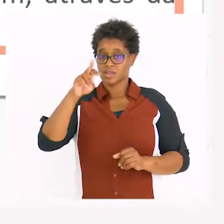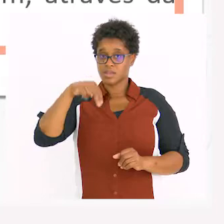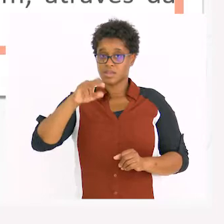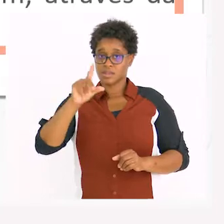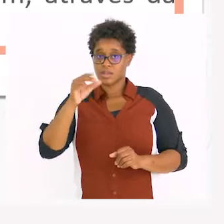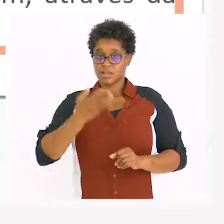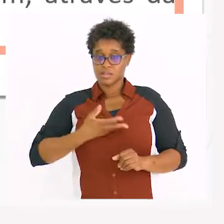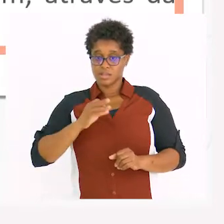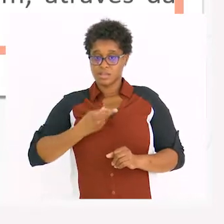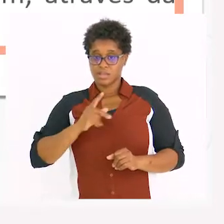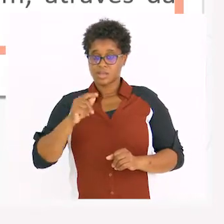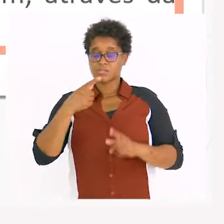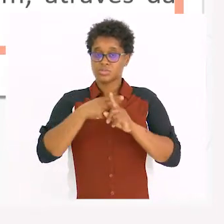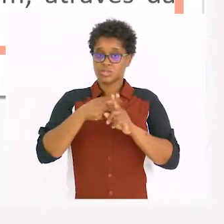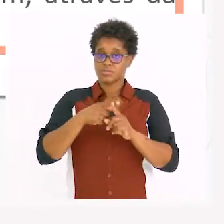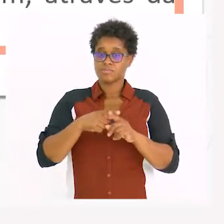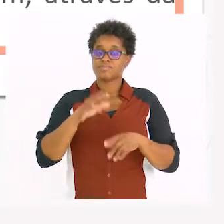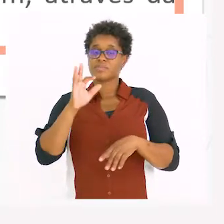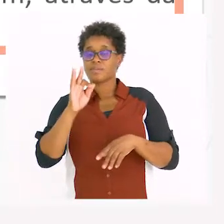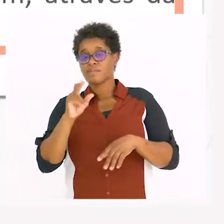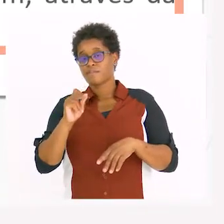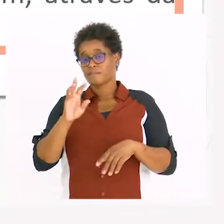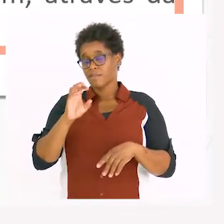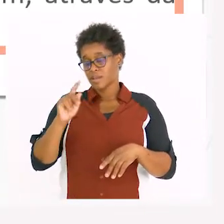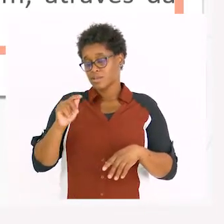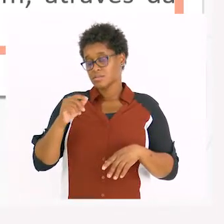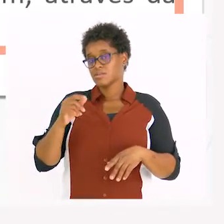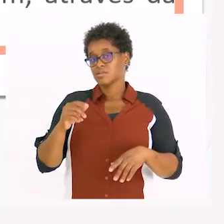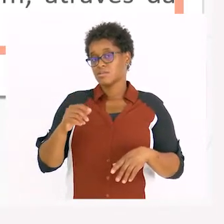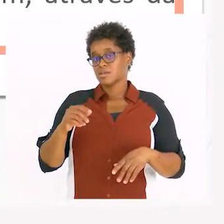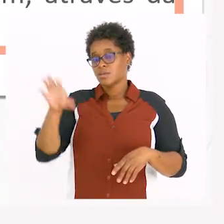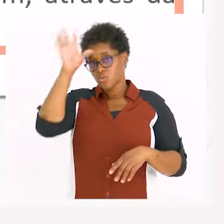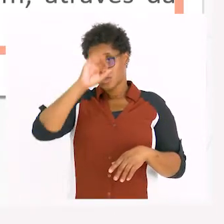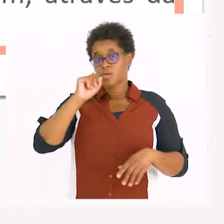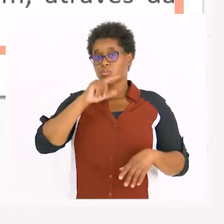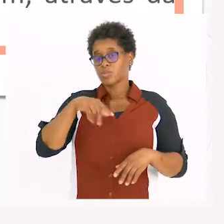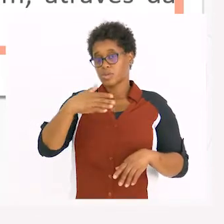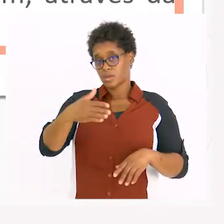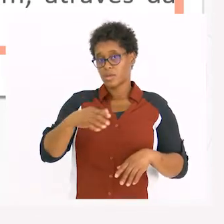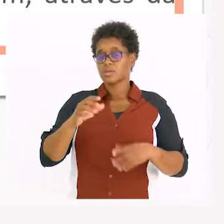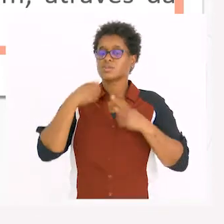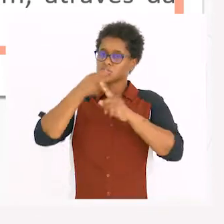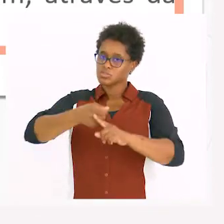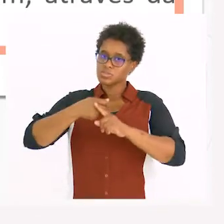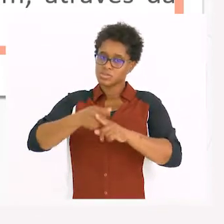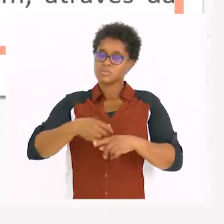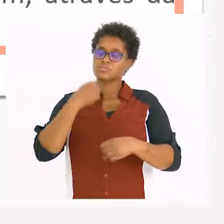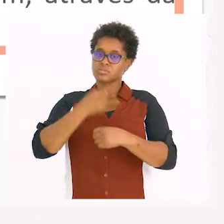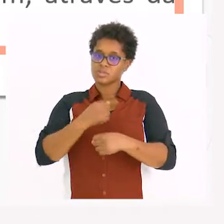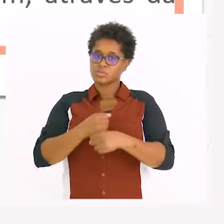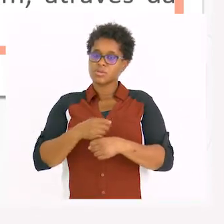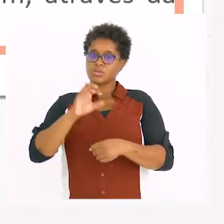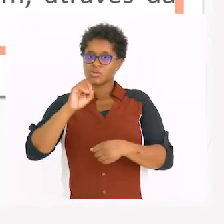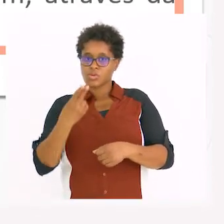positivas, face a uma externalidade positiva, o Estado poderá incentivar a produção ou